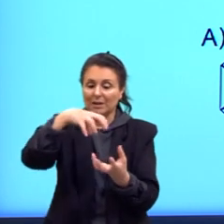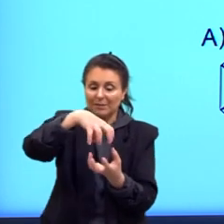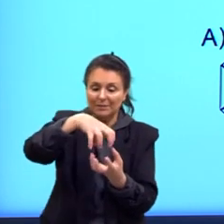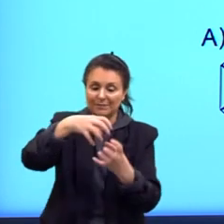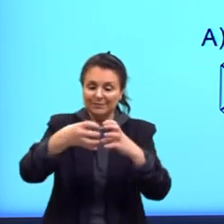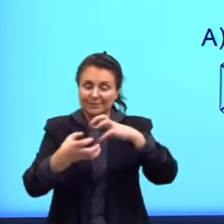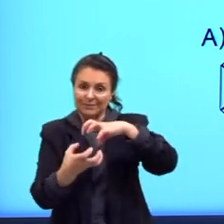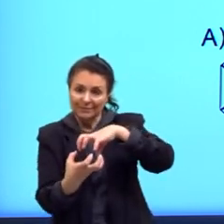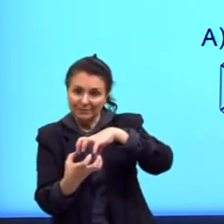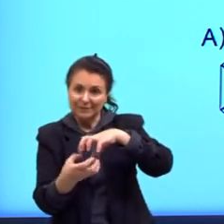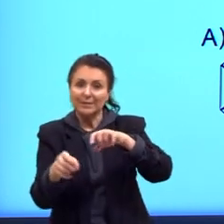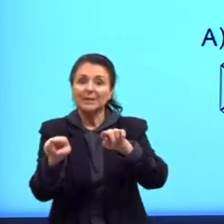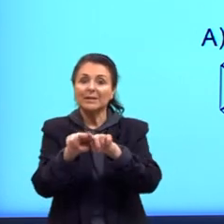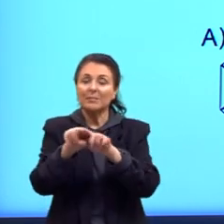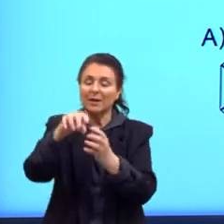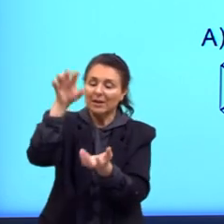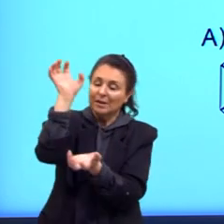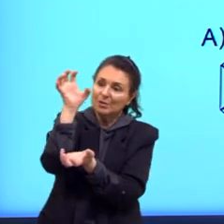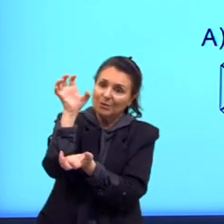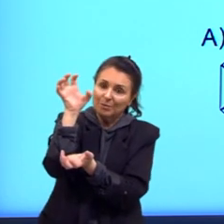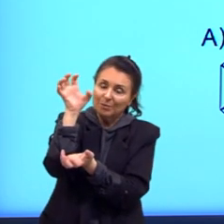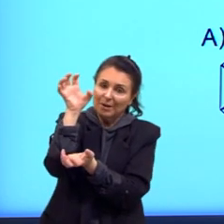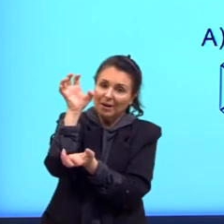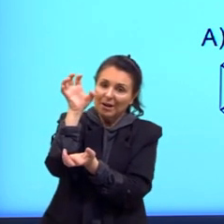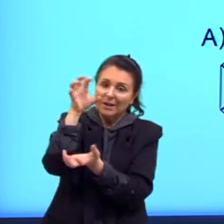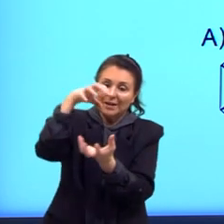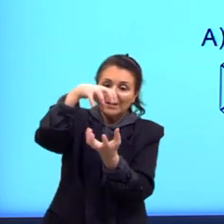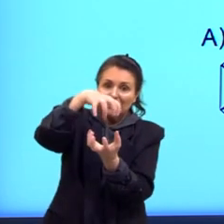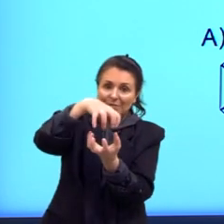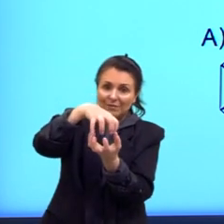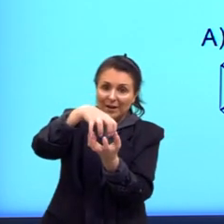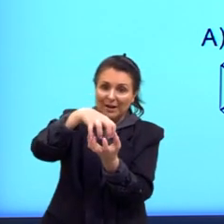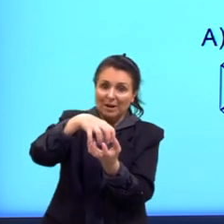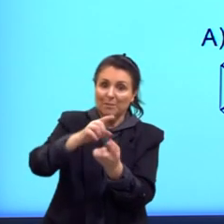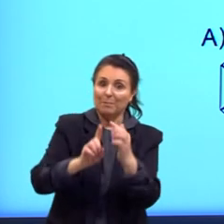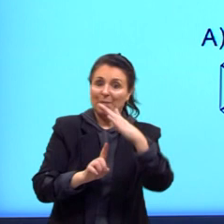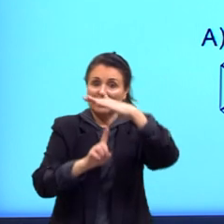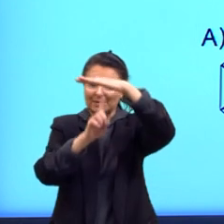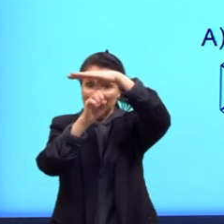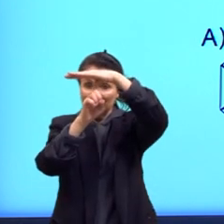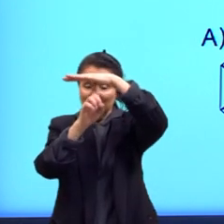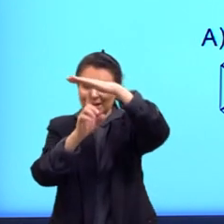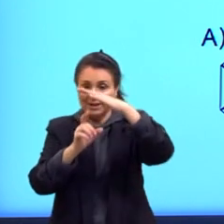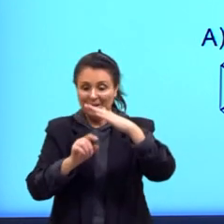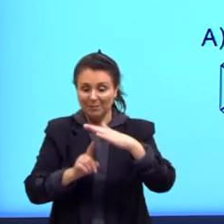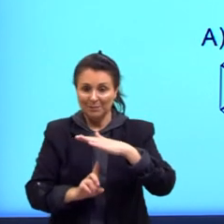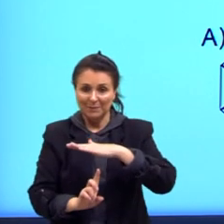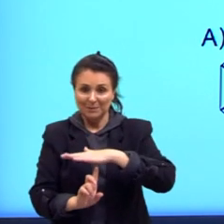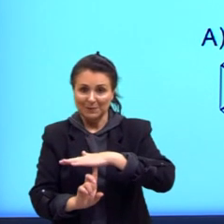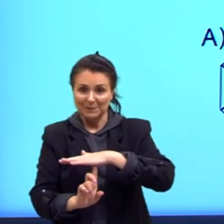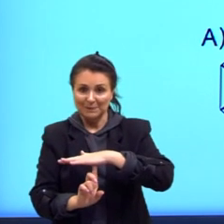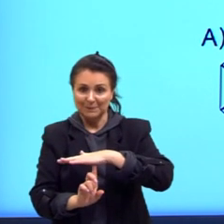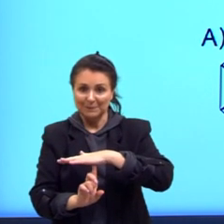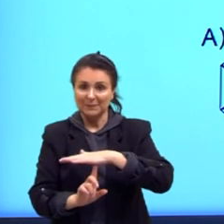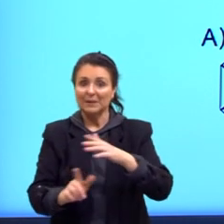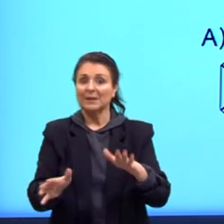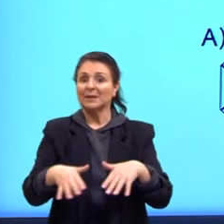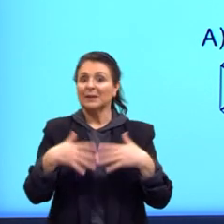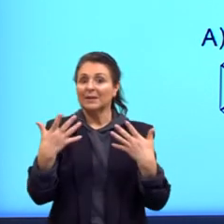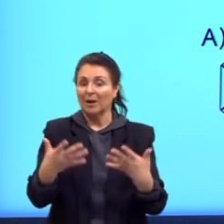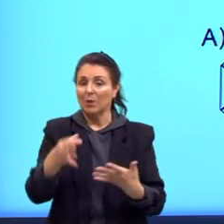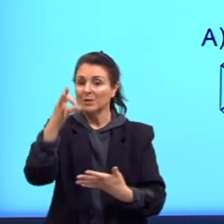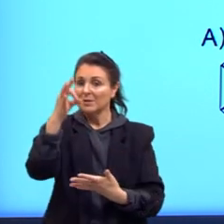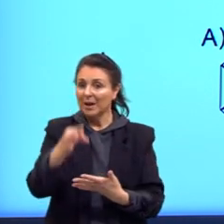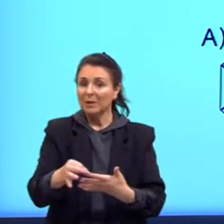e também a sombra da esfera mais alta e dá mais baixa Então a nossa alternativa correta seria letra